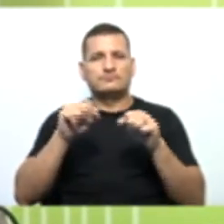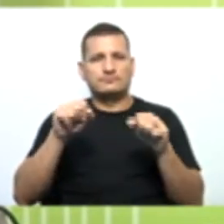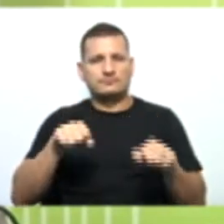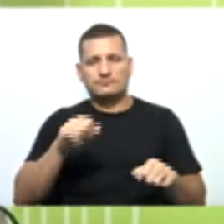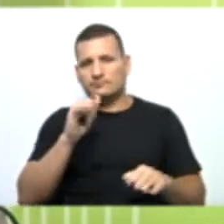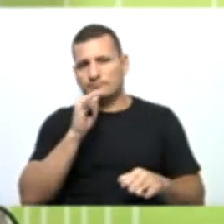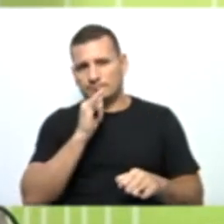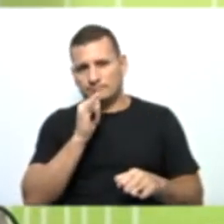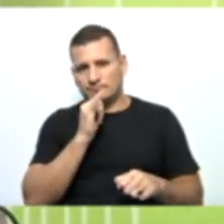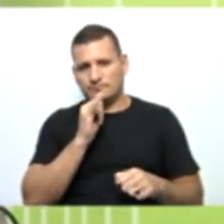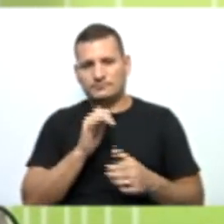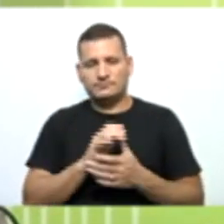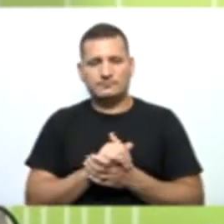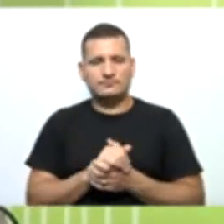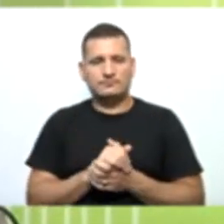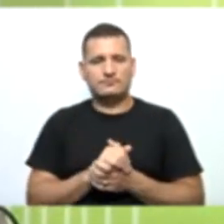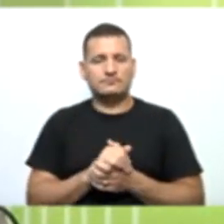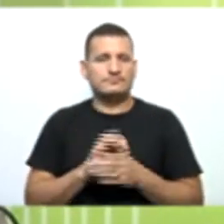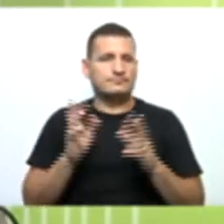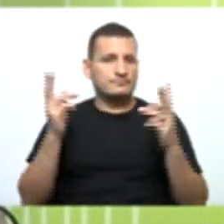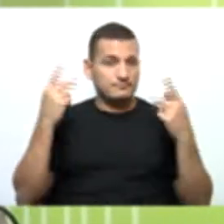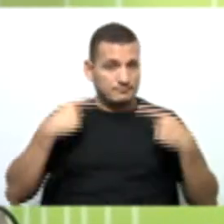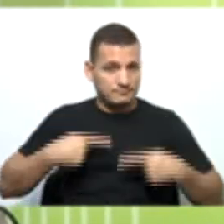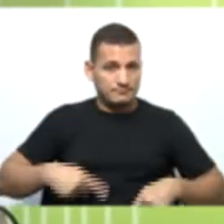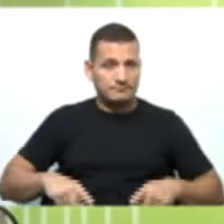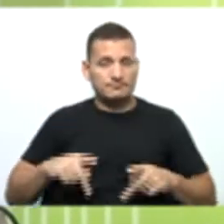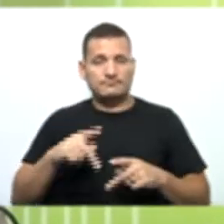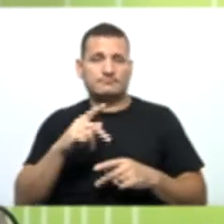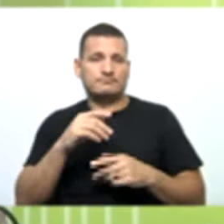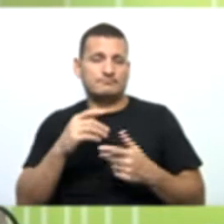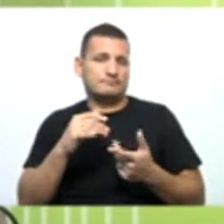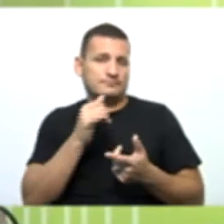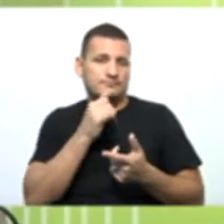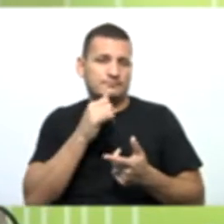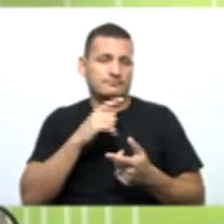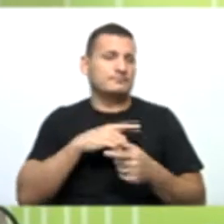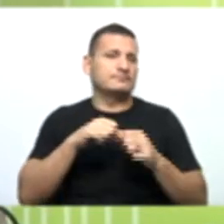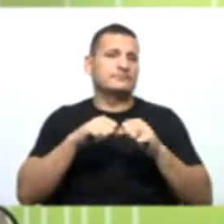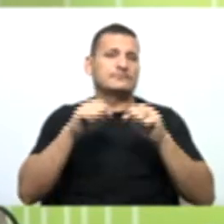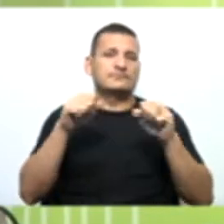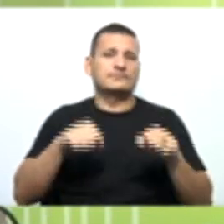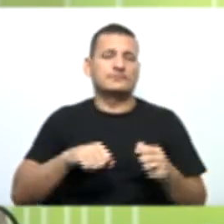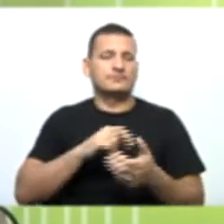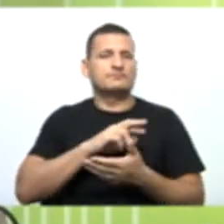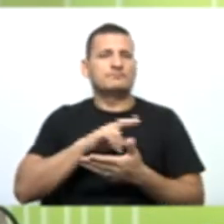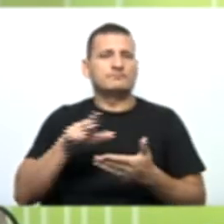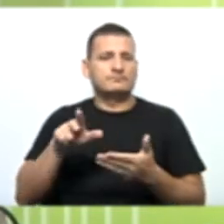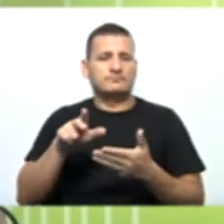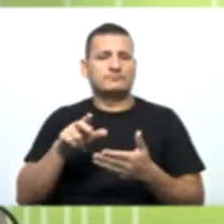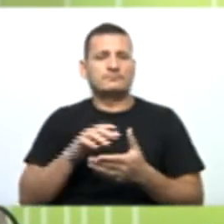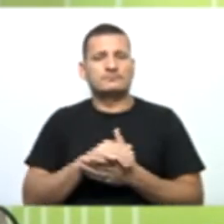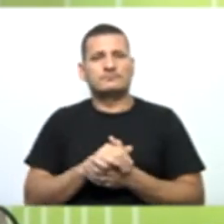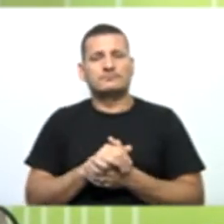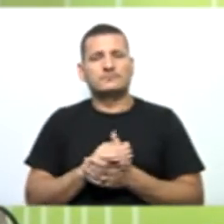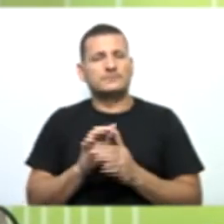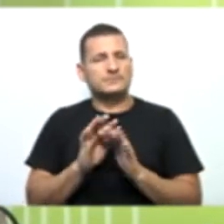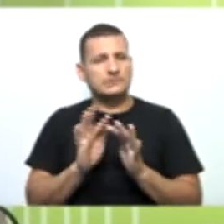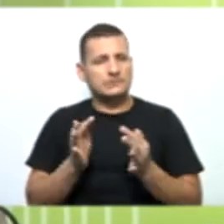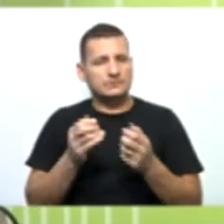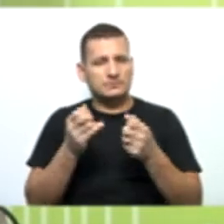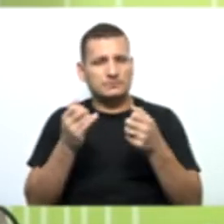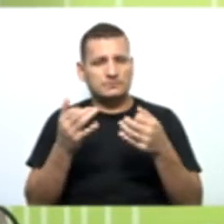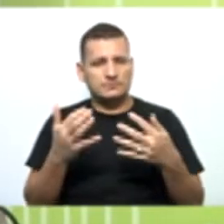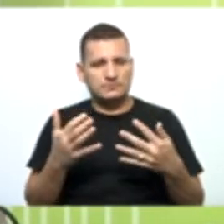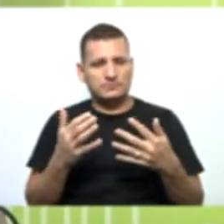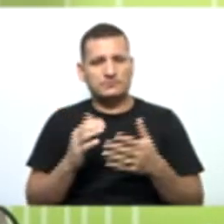O nosso corpo, existe vários tipos de sistema, não é isso? Mas eu vou dar um sistema bem simples. Tem